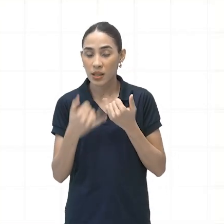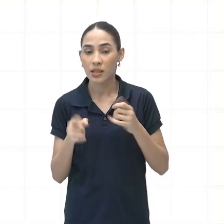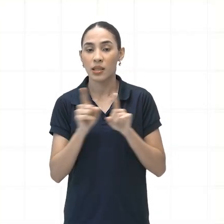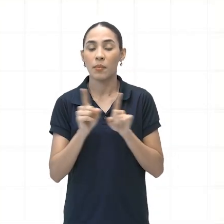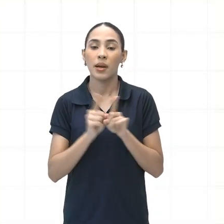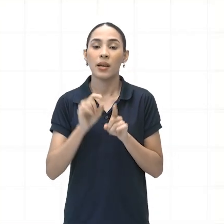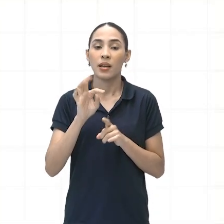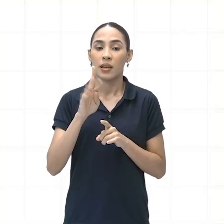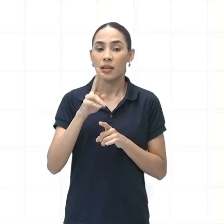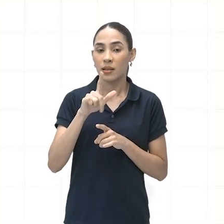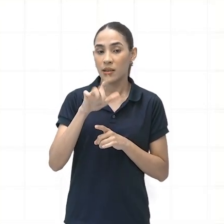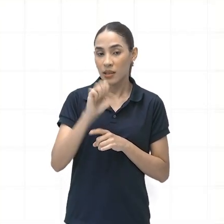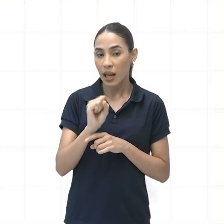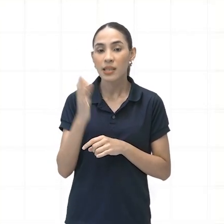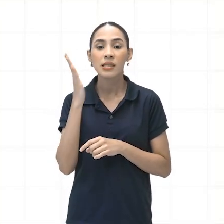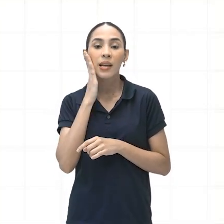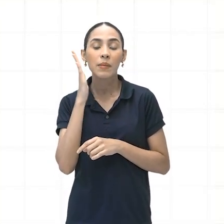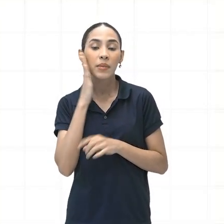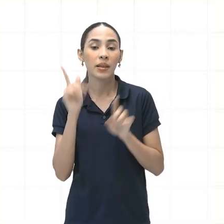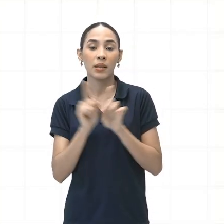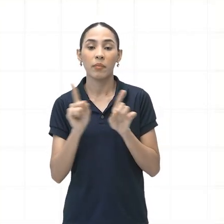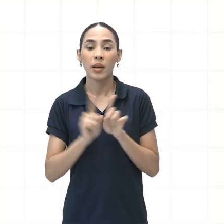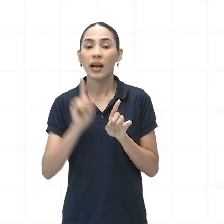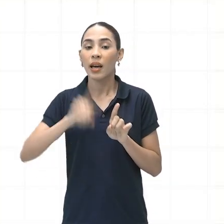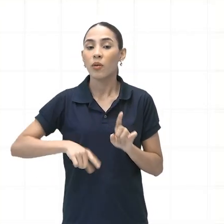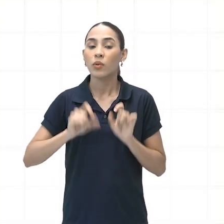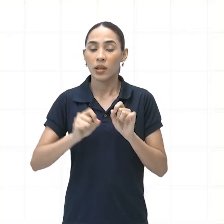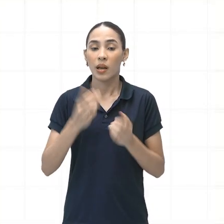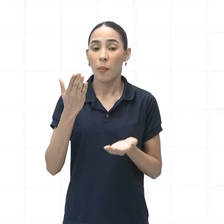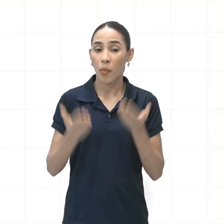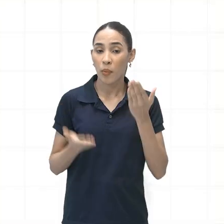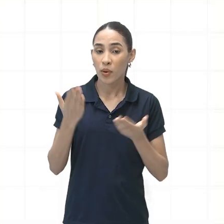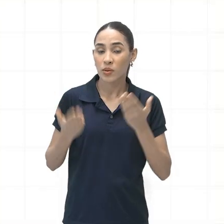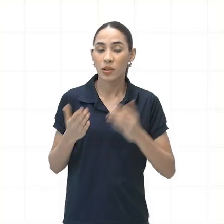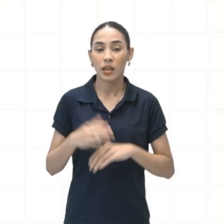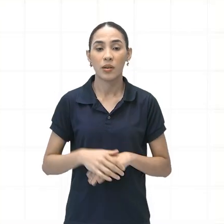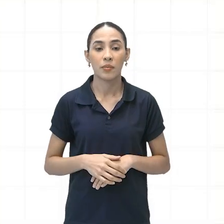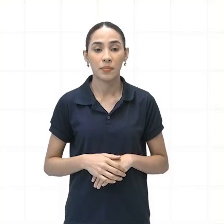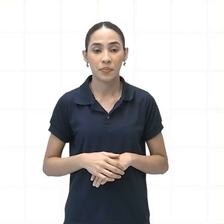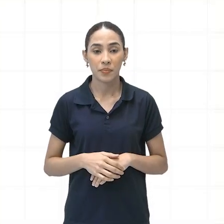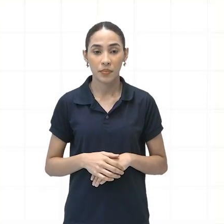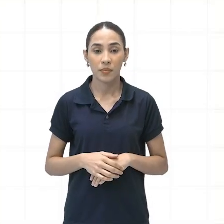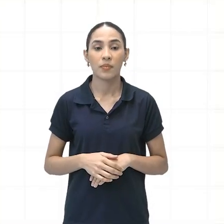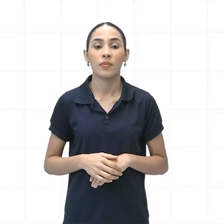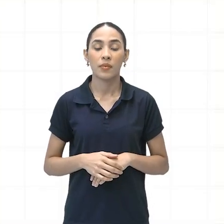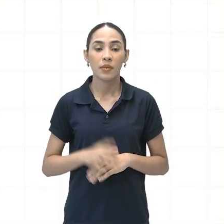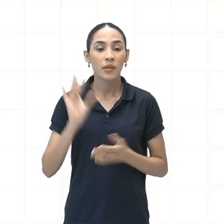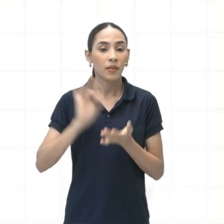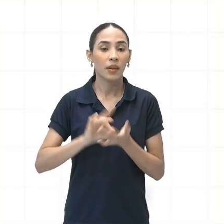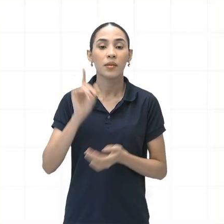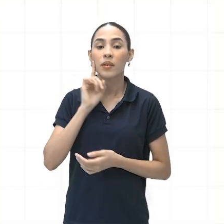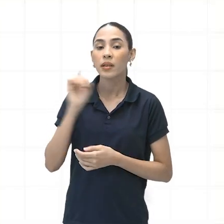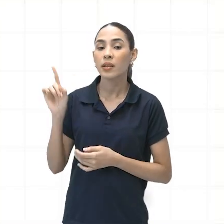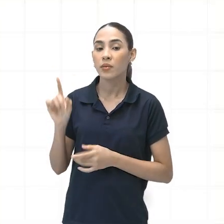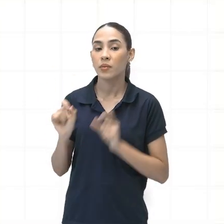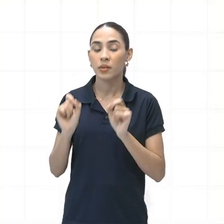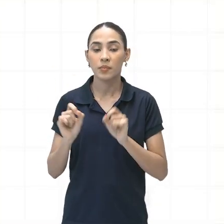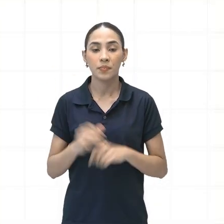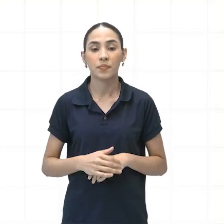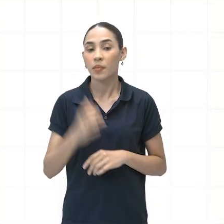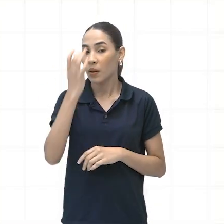Tales sabia que os lados desses triângulos eles eram proporcionais. E aqui que está